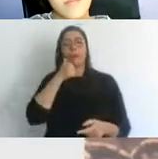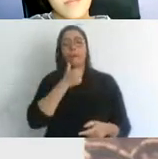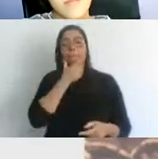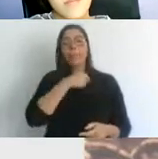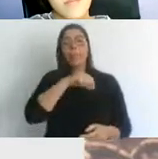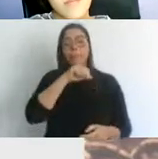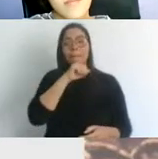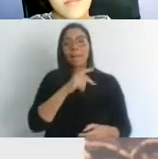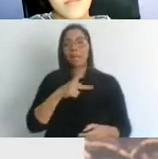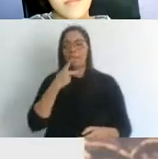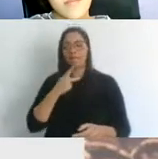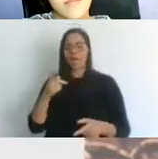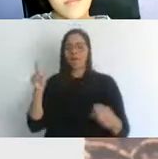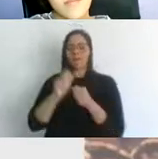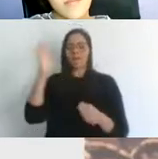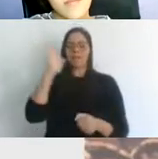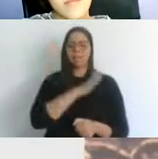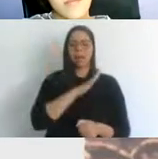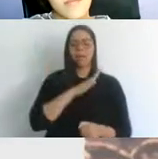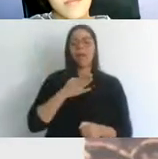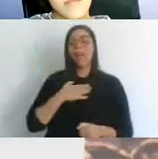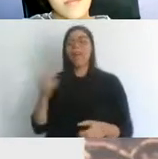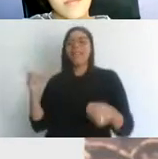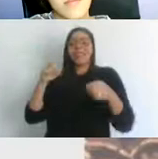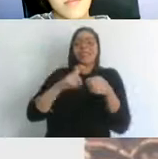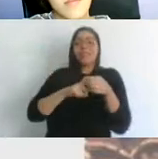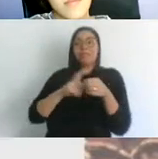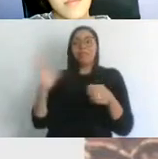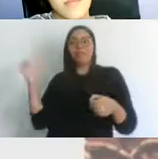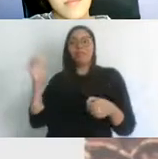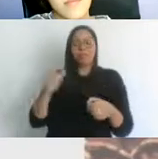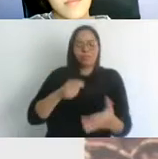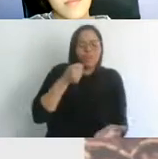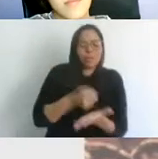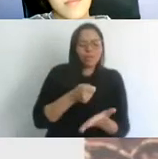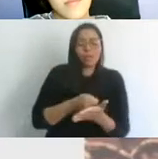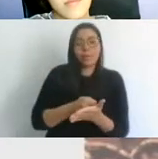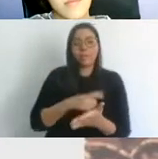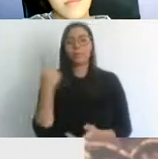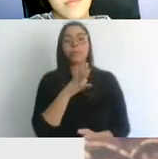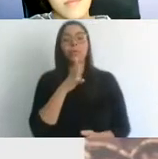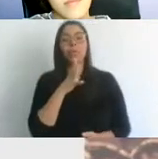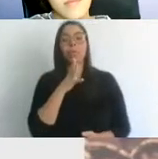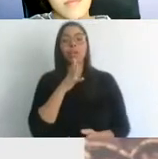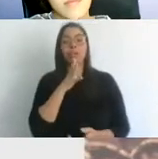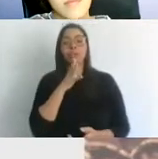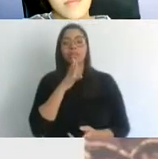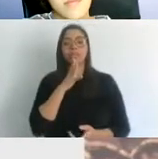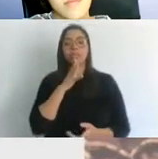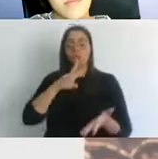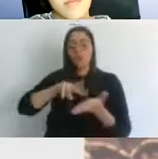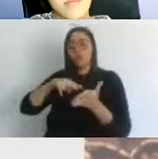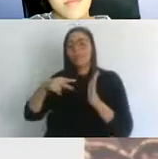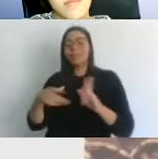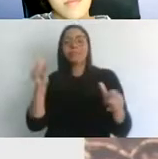mal ela tá vindo de um lugar de opressão onde Para que não se desse o conhecimento para ela do que significa fazer mal